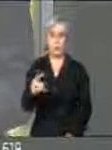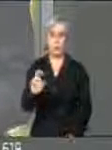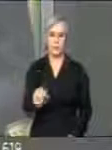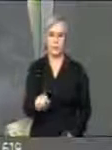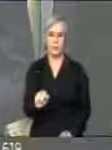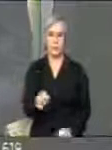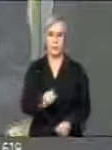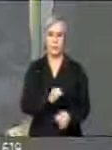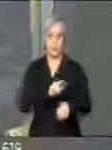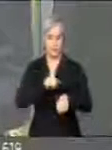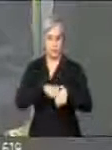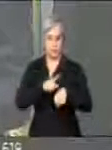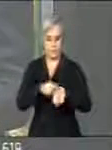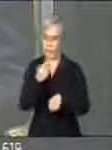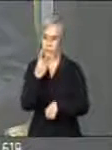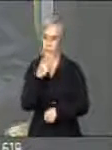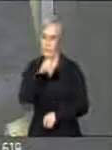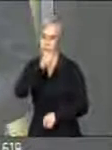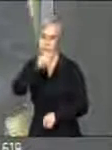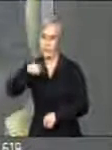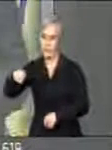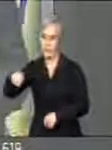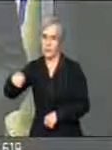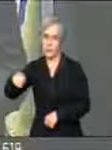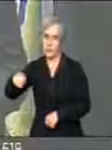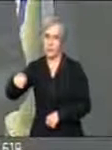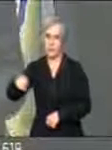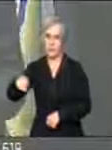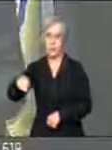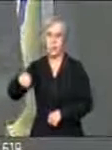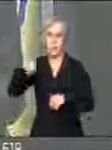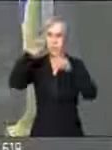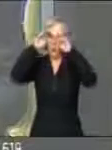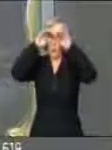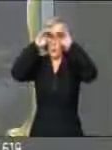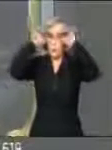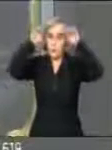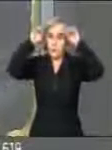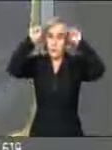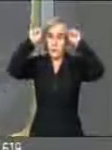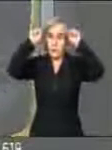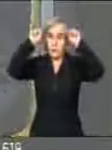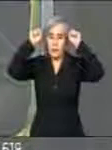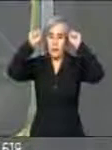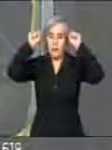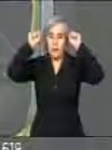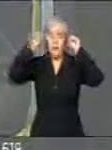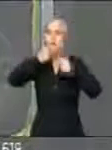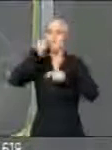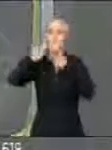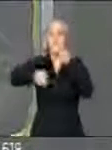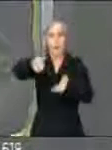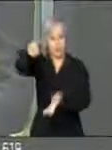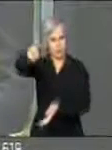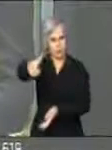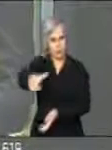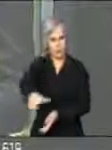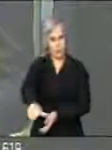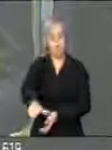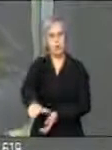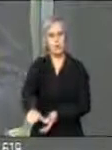no intervalo de 3 meses, a Suprema Corte Brasileira reafirmou